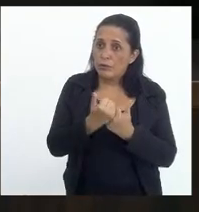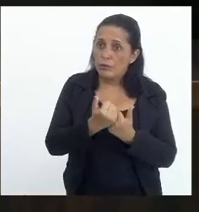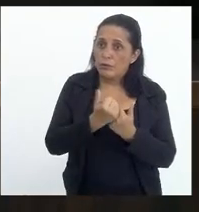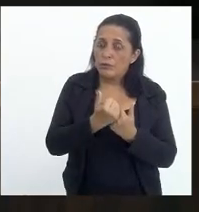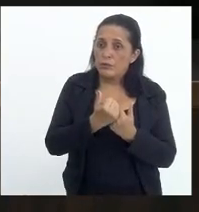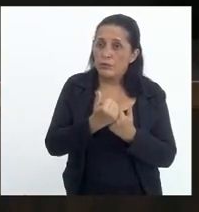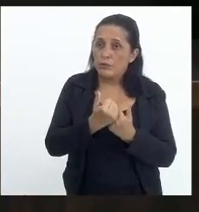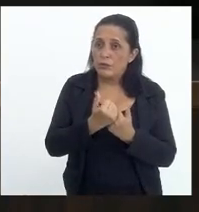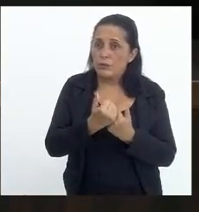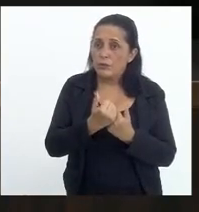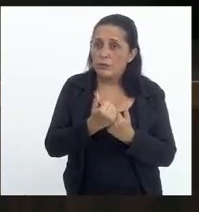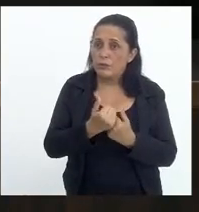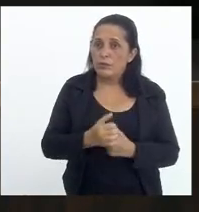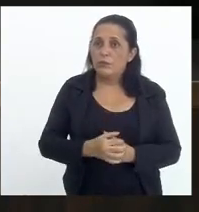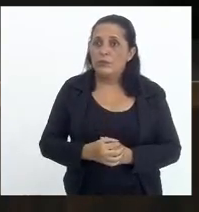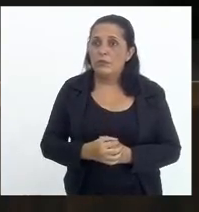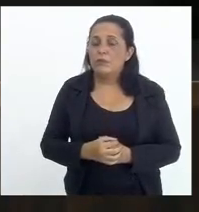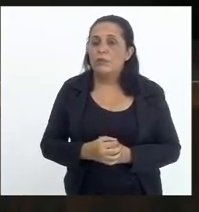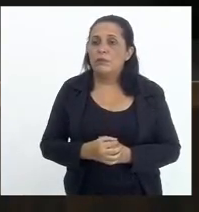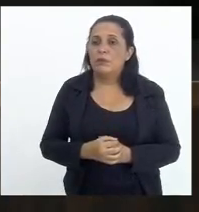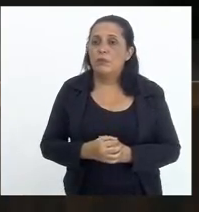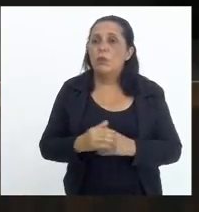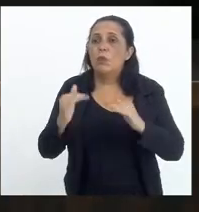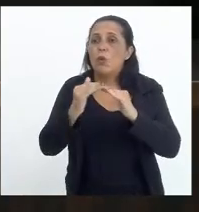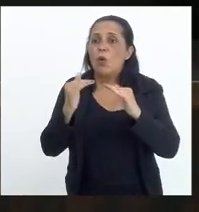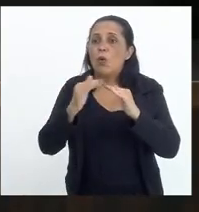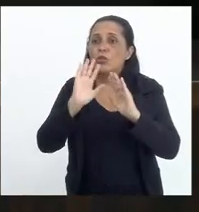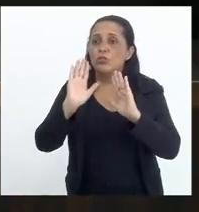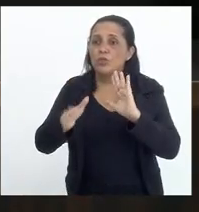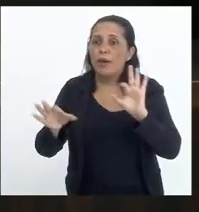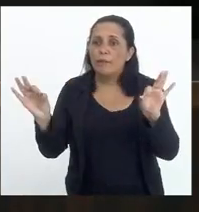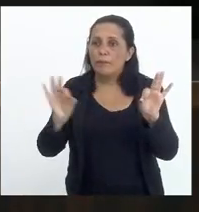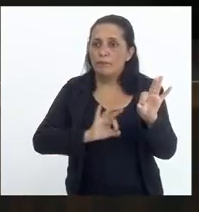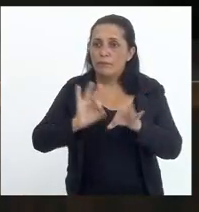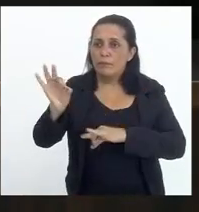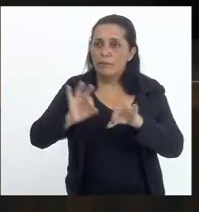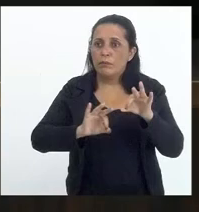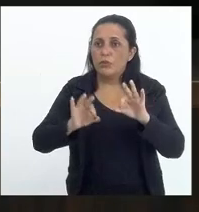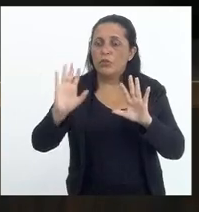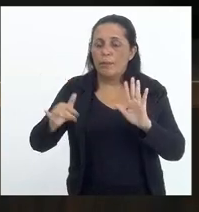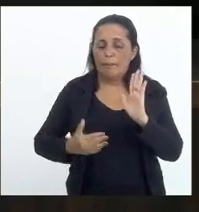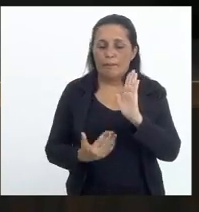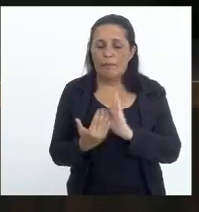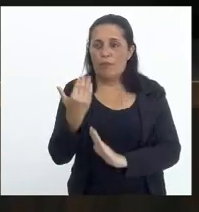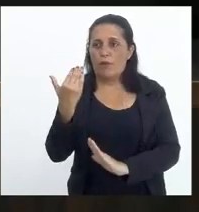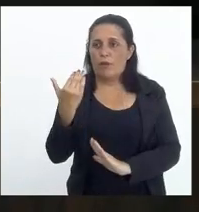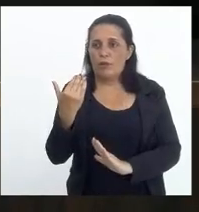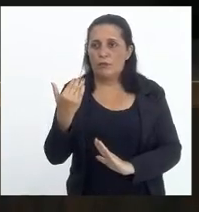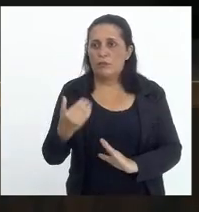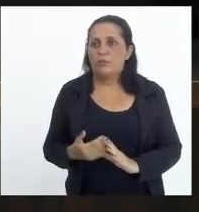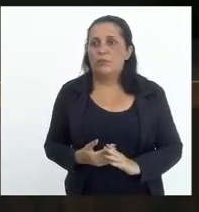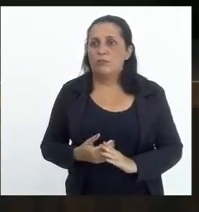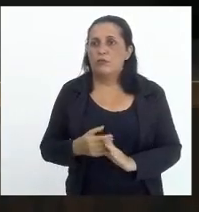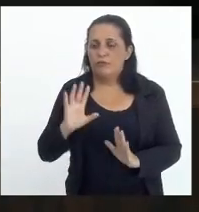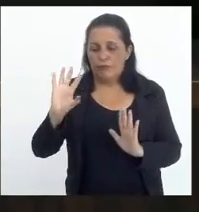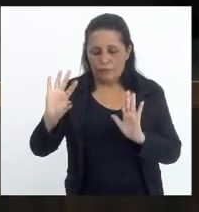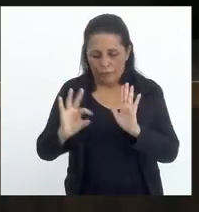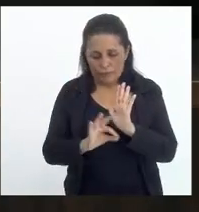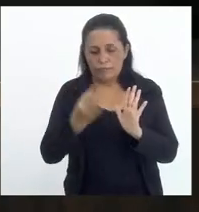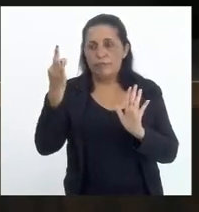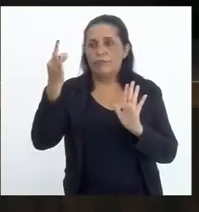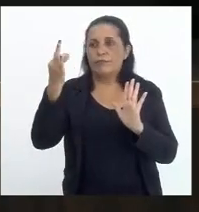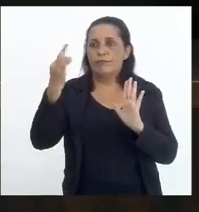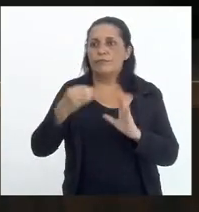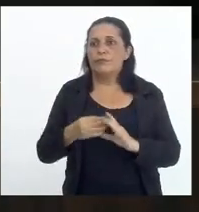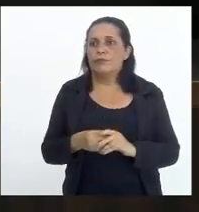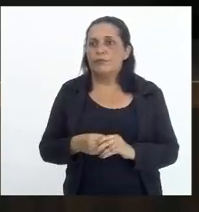com o acordo produzido nesse instante. Senhores que aprovam, permaneçam como estão aprovados. Vai autógrafo. Declaração de voto, senhor